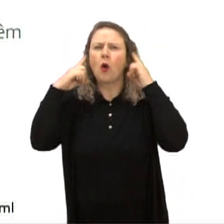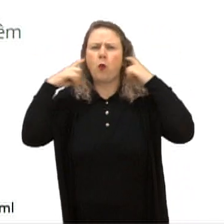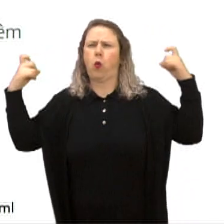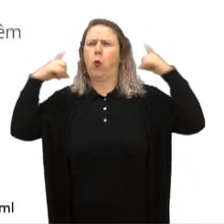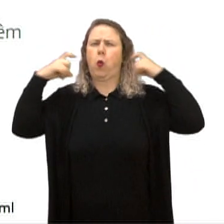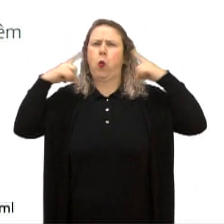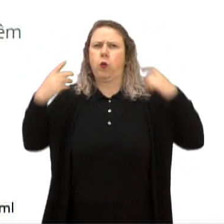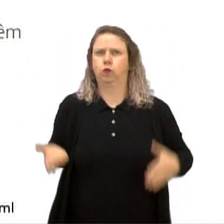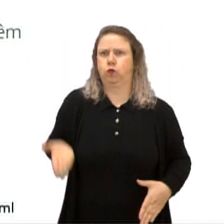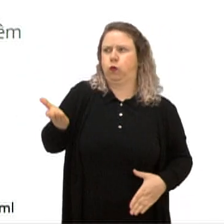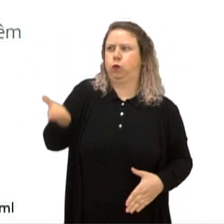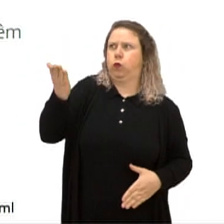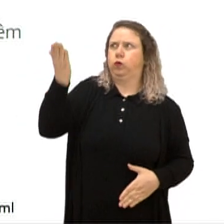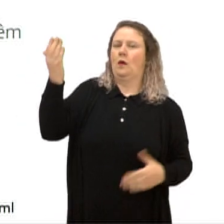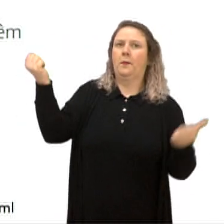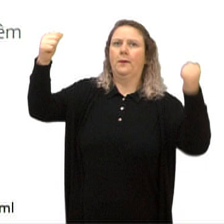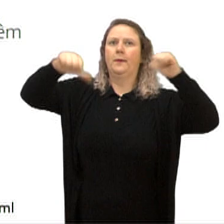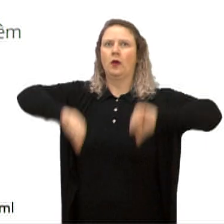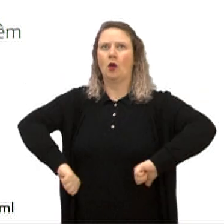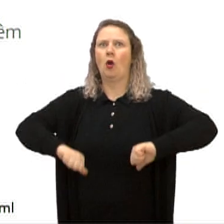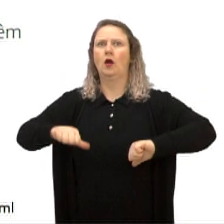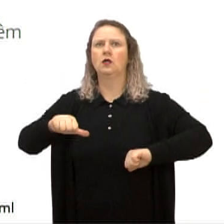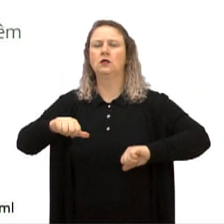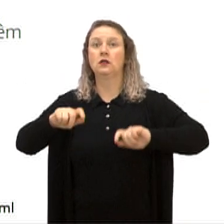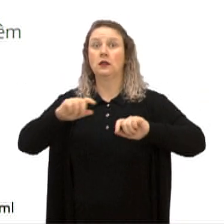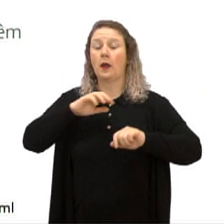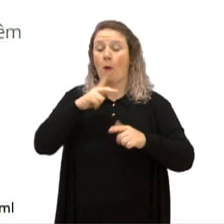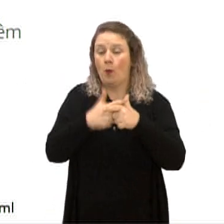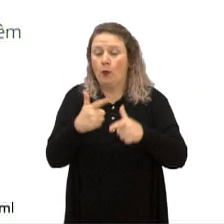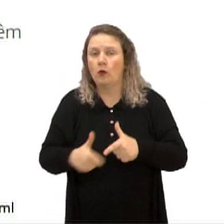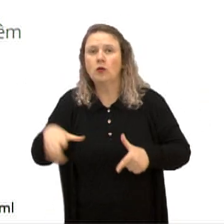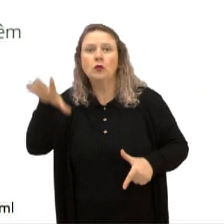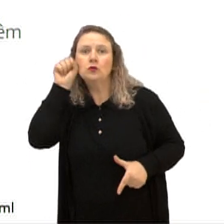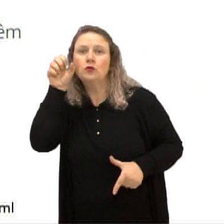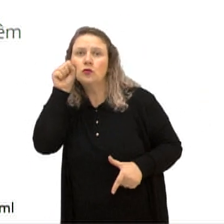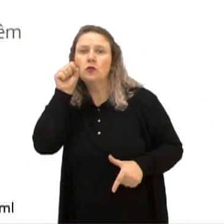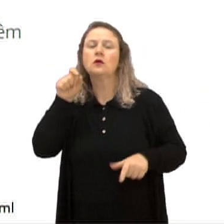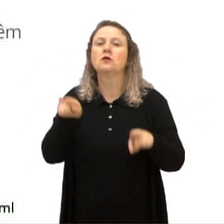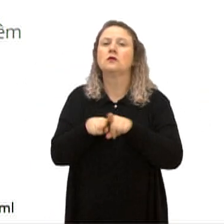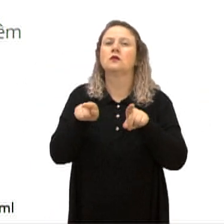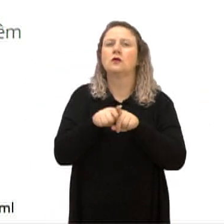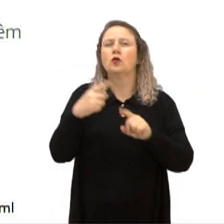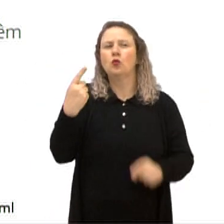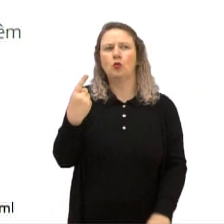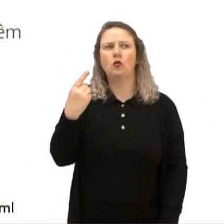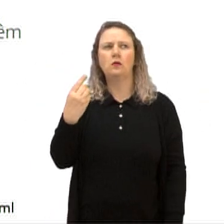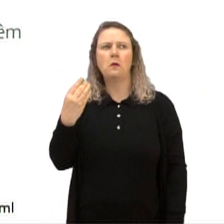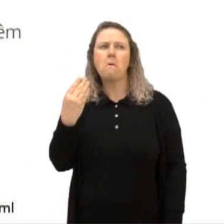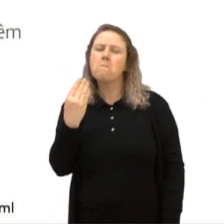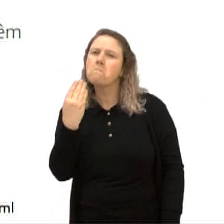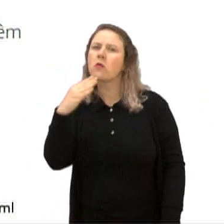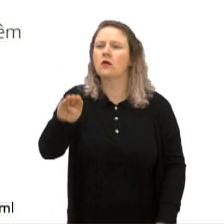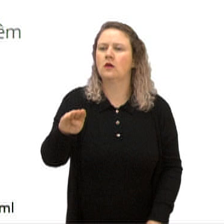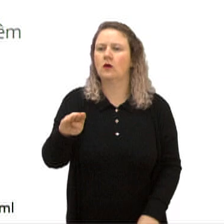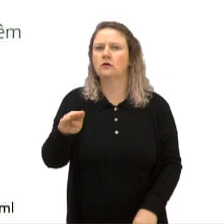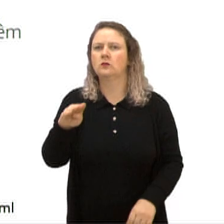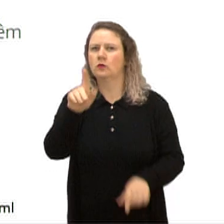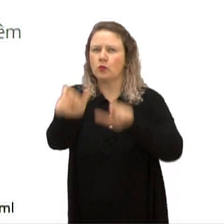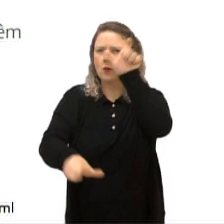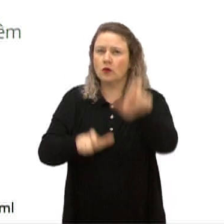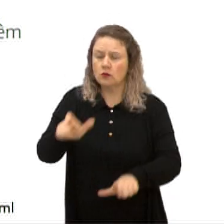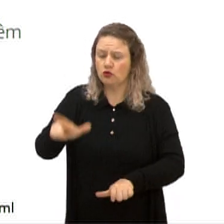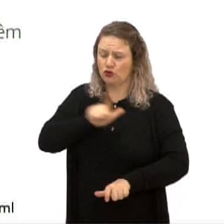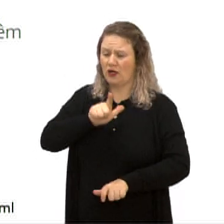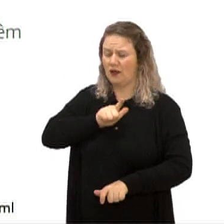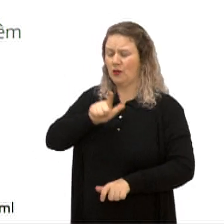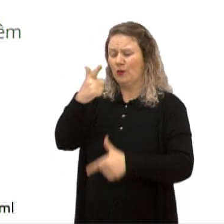o pior inimigo da audição. Segundo a Organização Mundial da Saúde, cerca de 1 bilhão de pessoas no mundo já têm algum tipo de